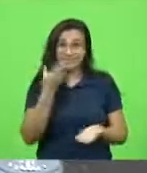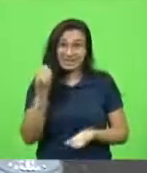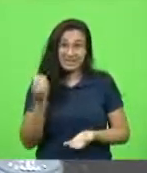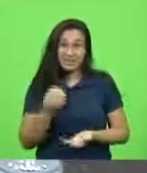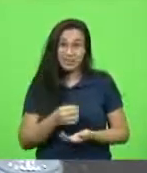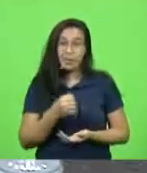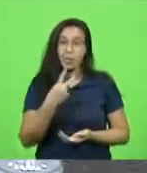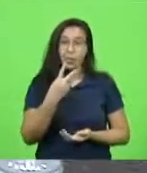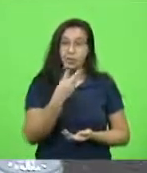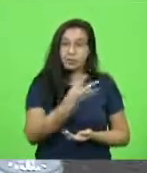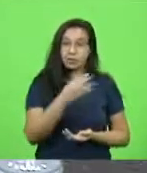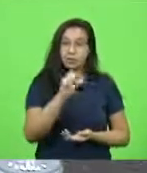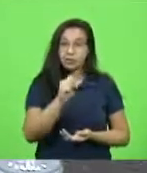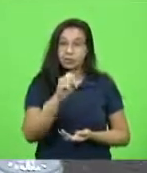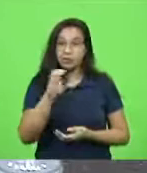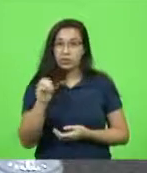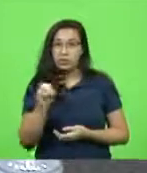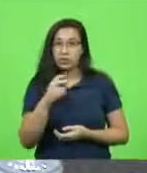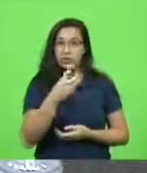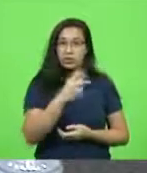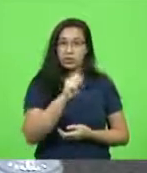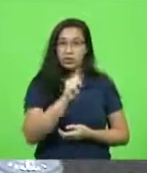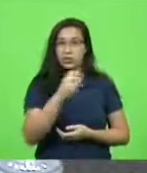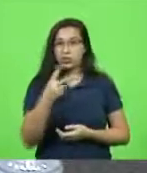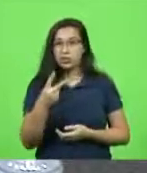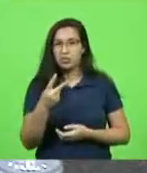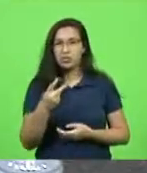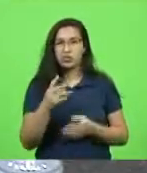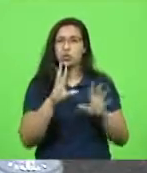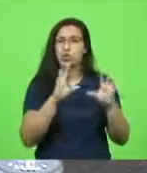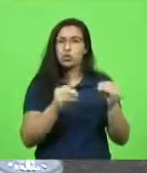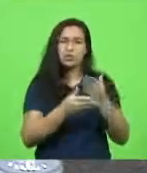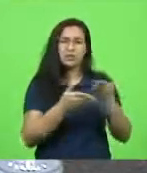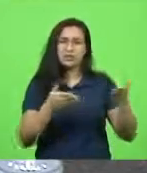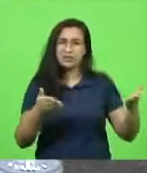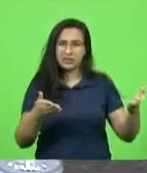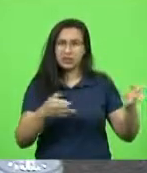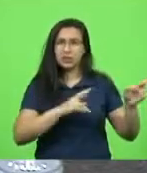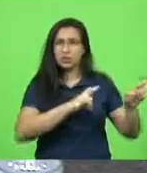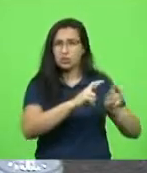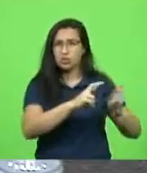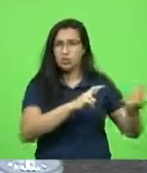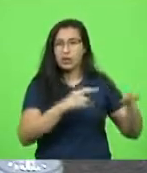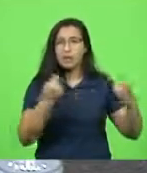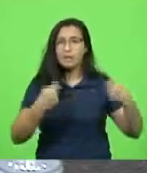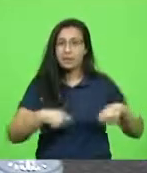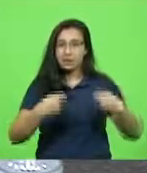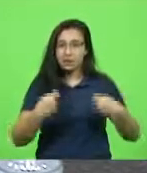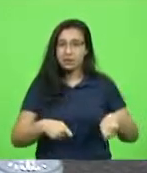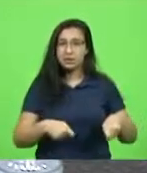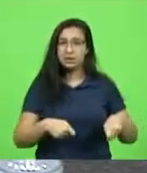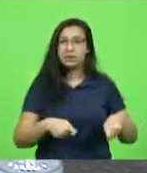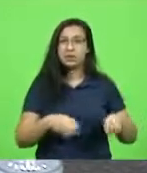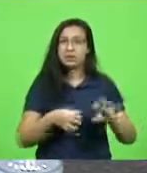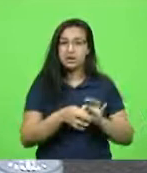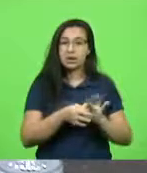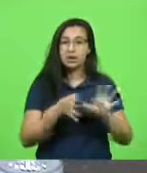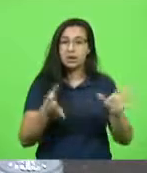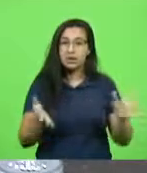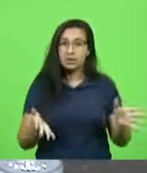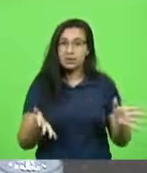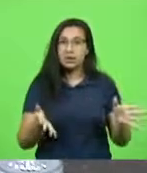280 a282 enfim todas elas deveriam ser concessionárias como